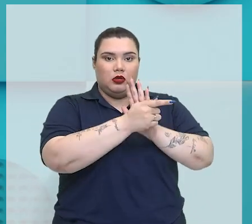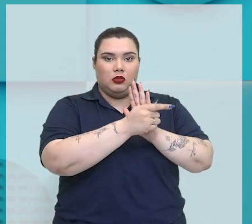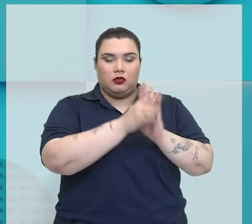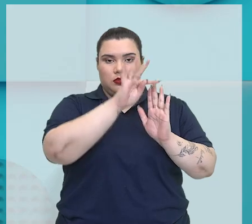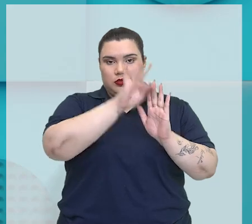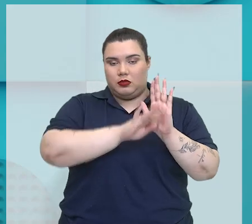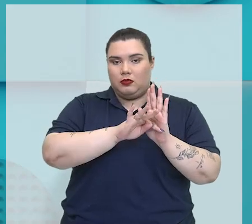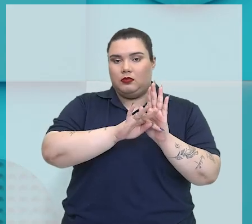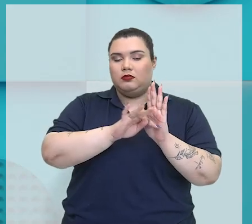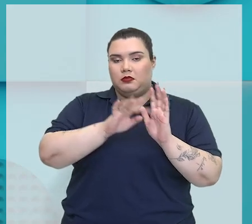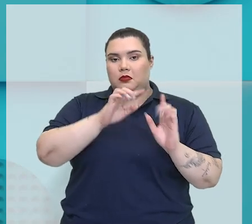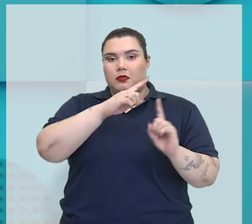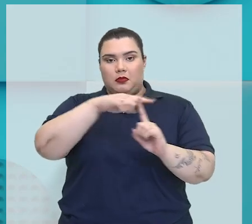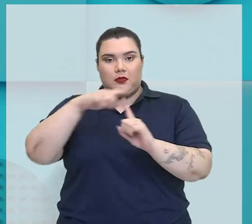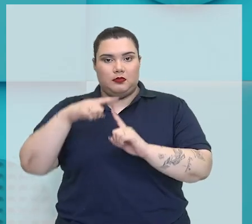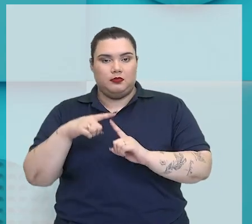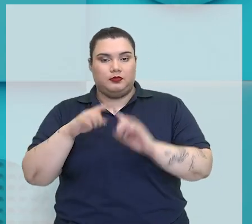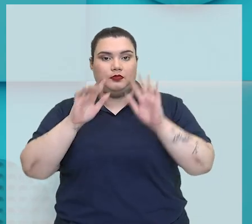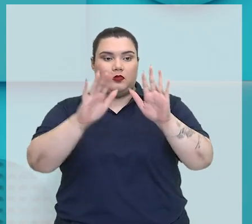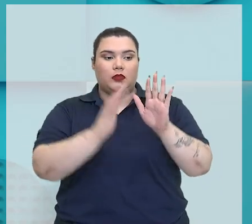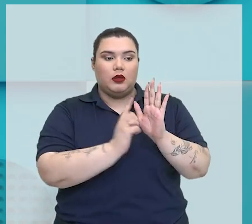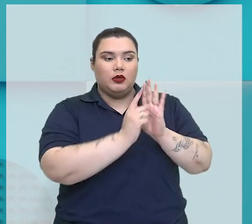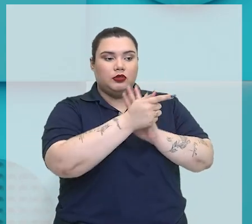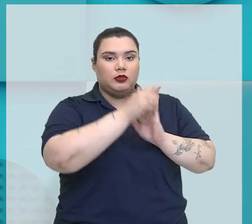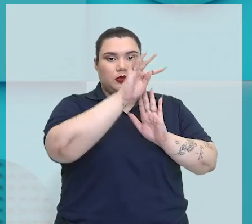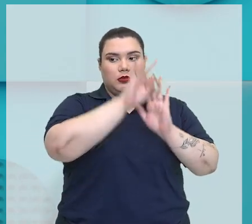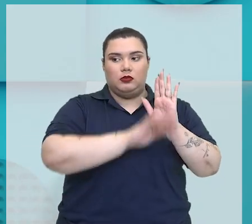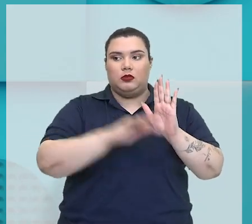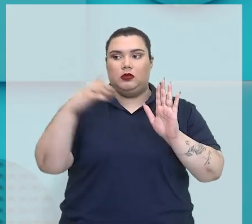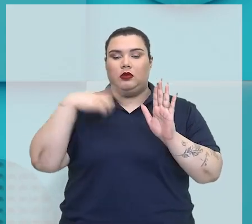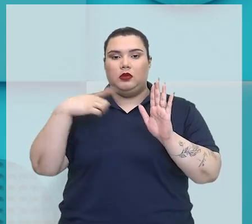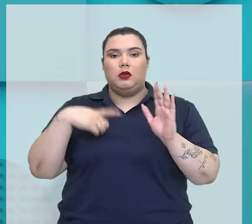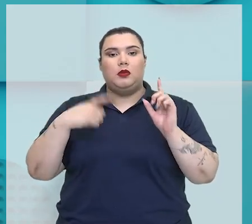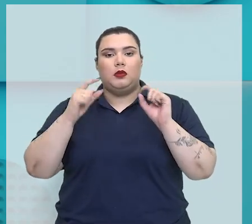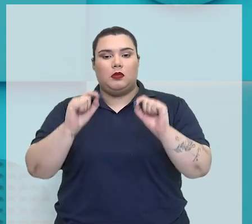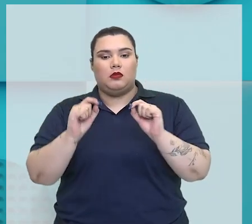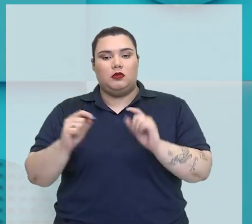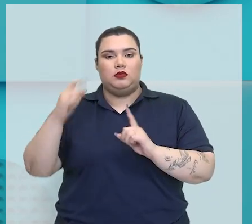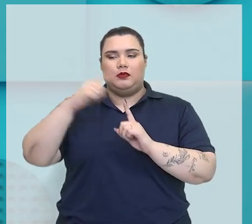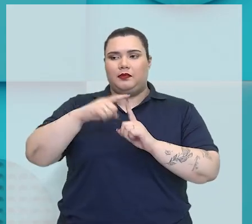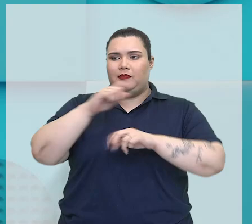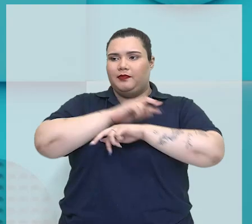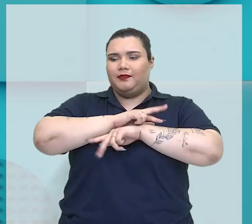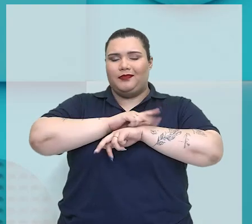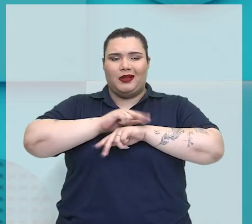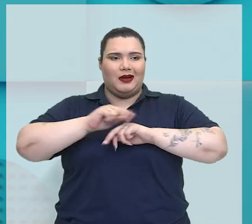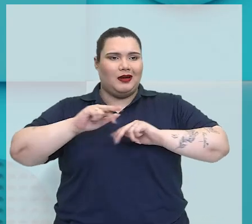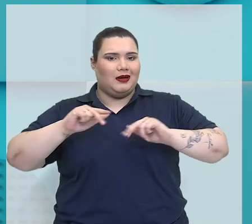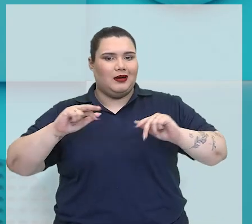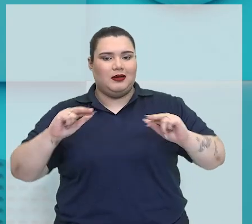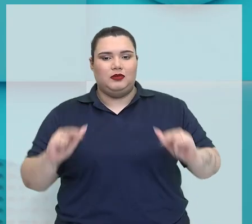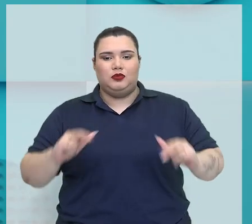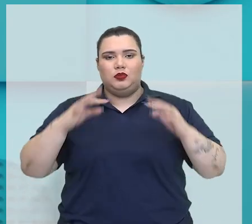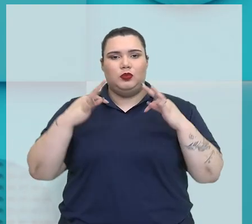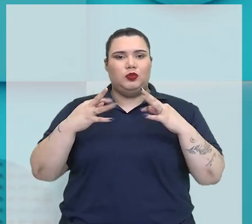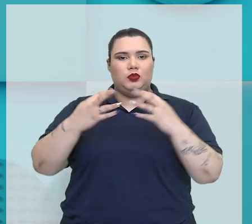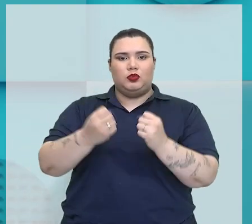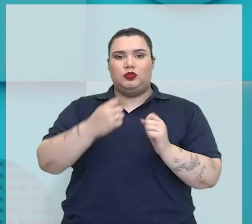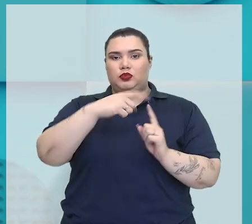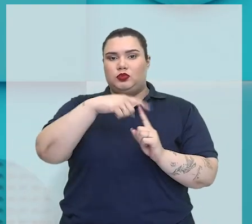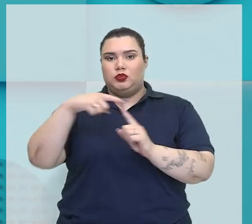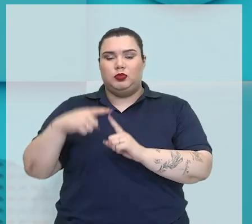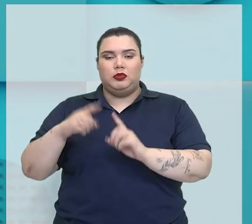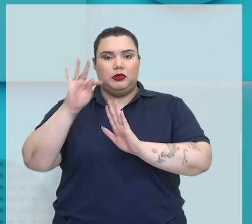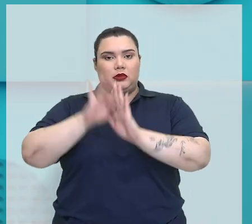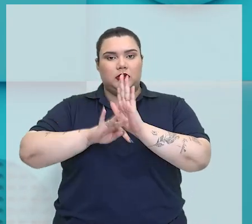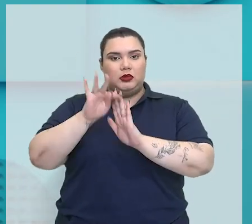porém tem uma diferença. Os gêneros textuais, eles são infinitos, né? São todos esses textos que circulam